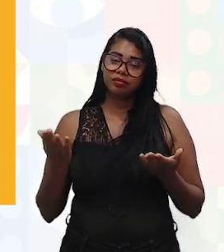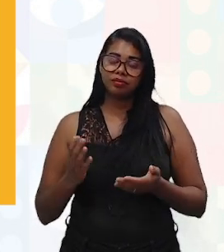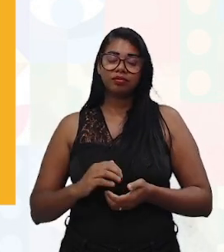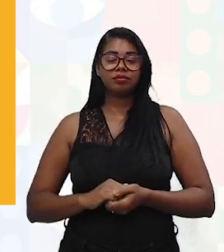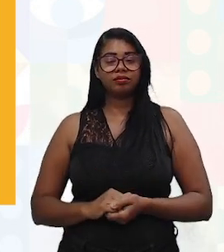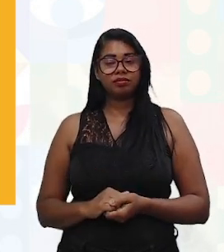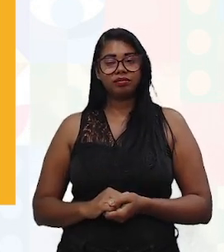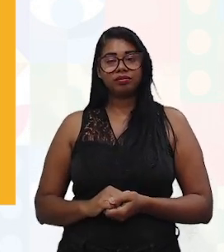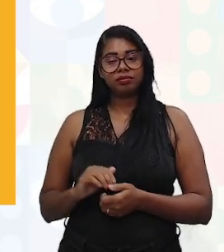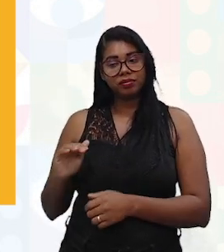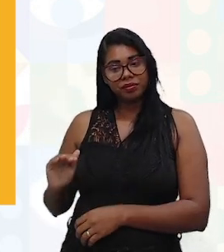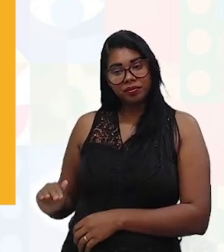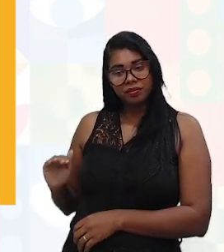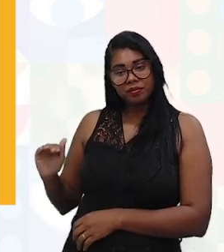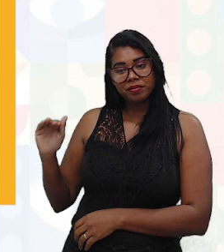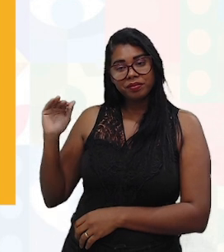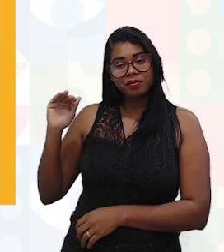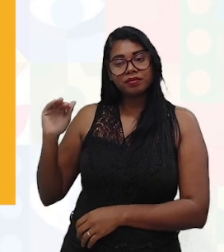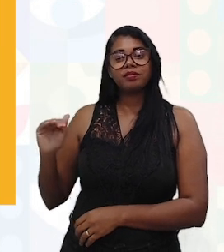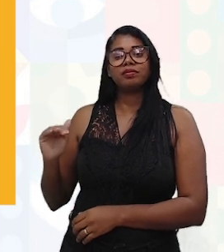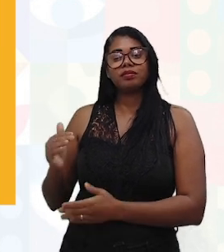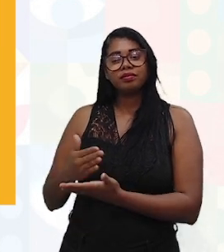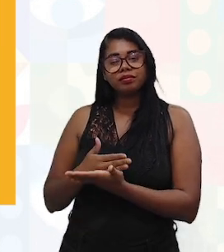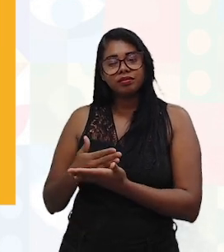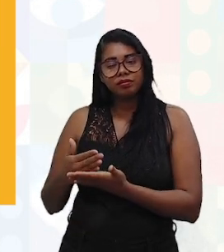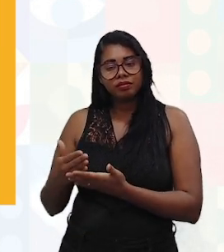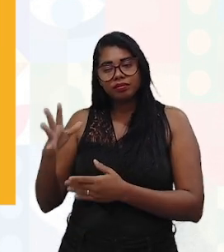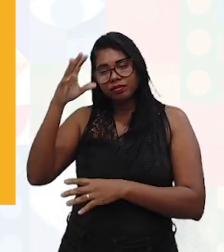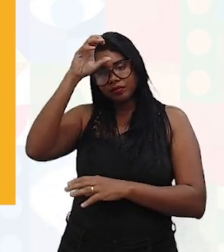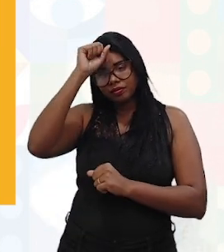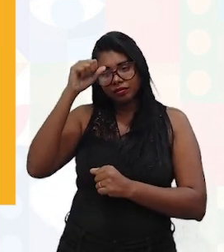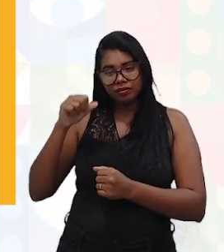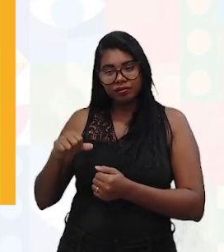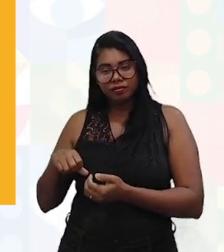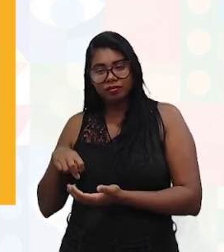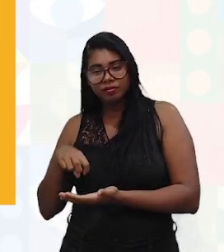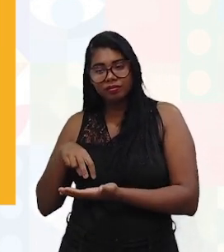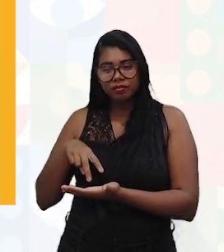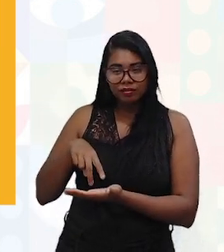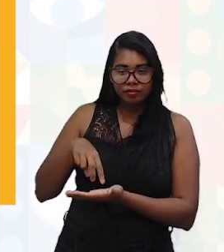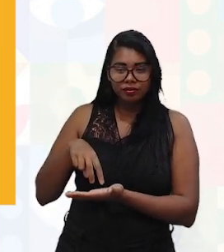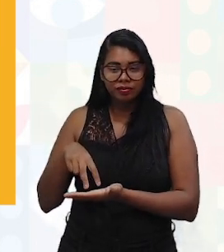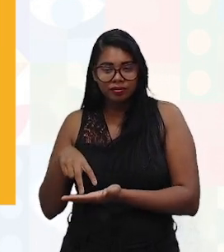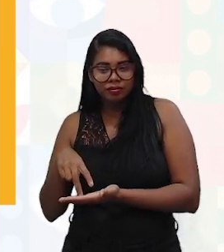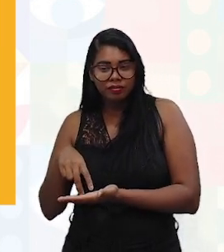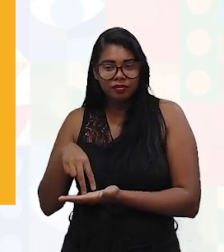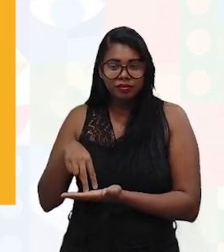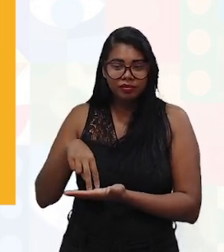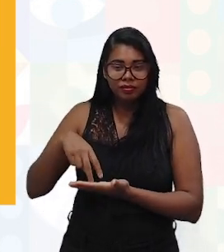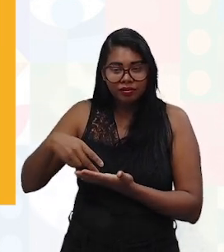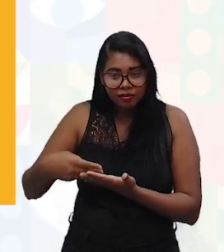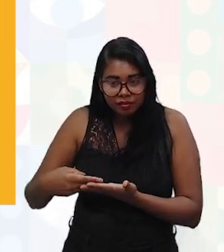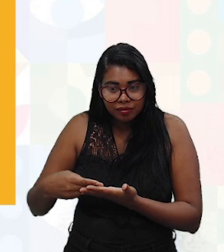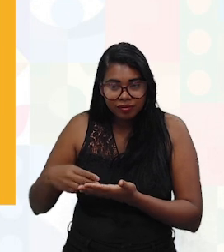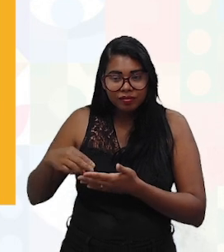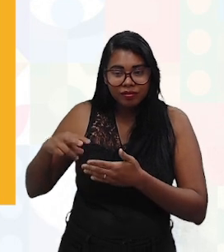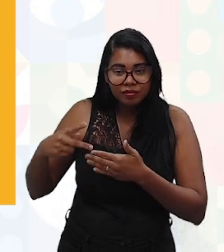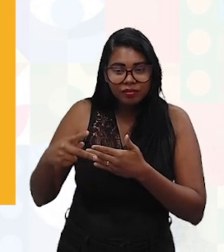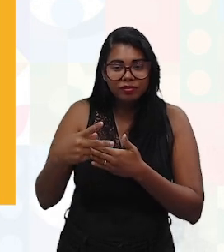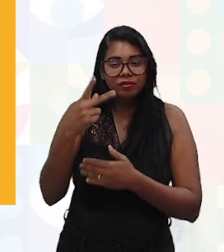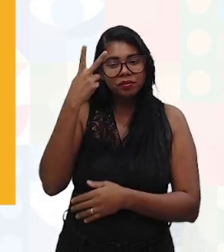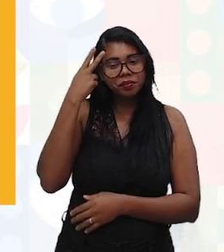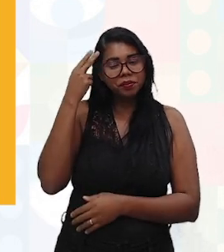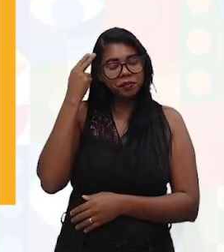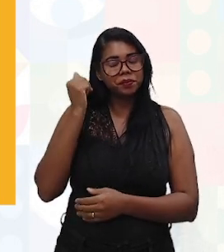é pequeno, a gente começa a engatear, a gente começa a levantar para dar os primeiros passos e a gente cai ao longo do caminho